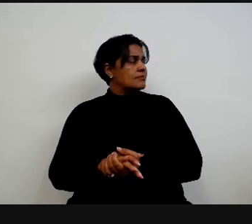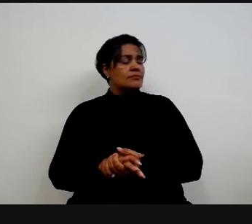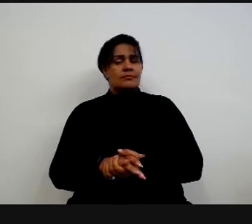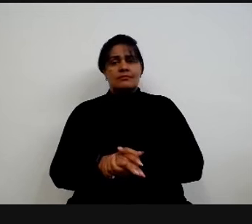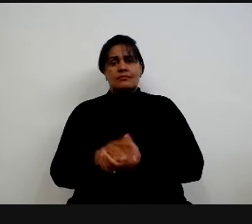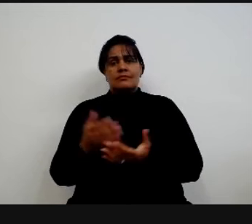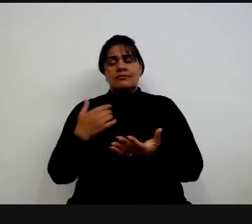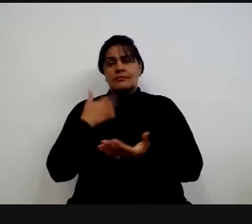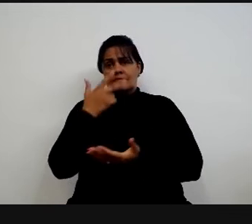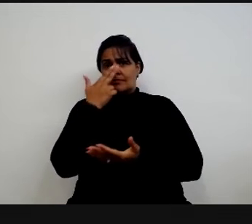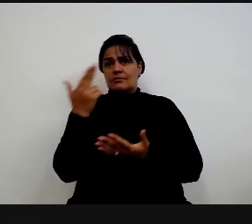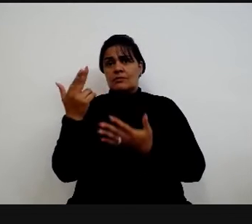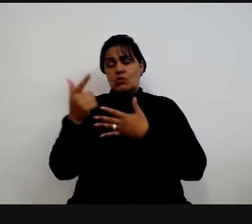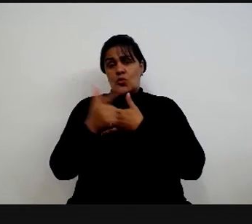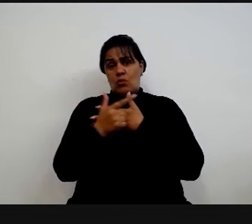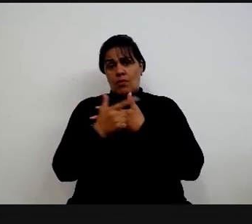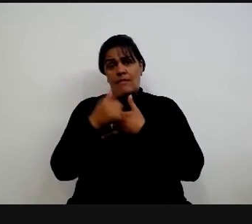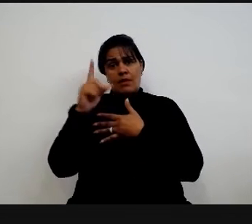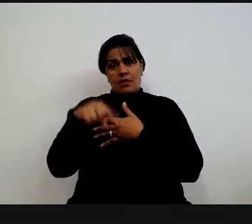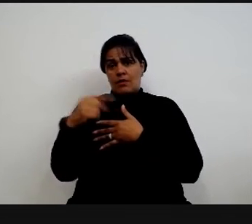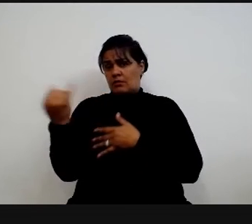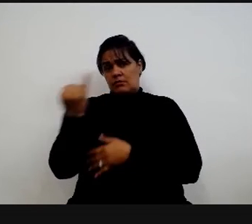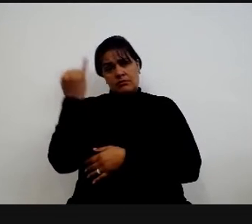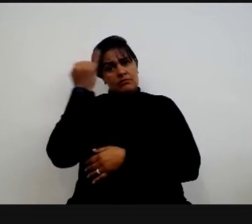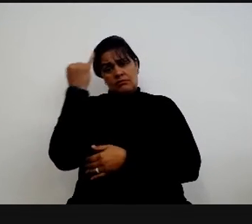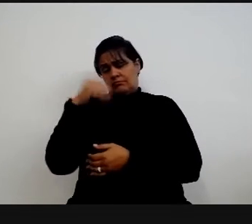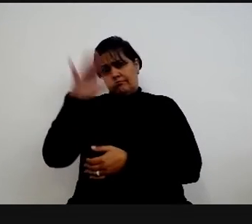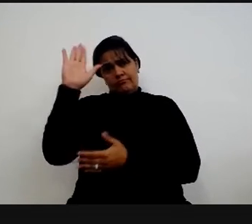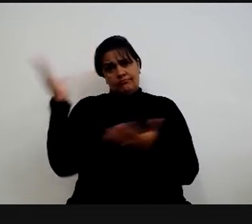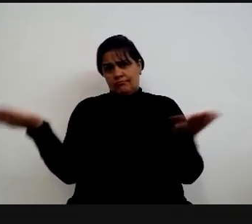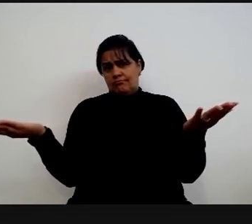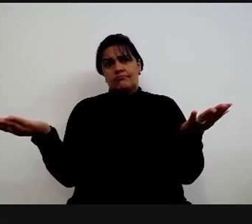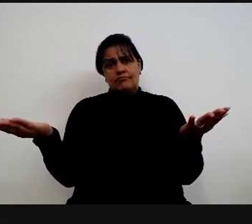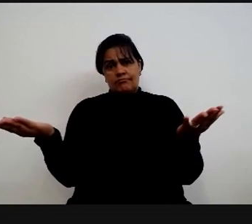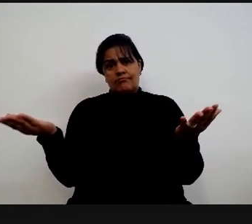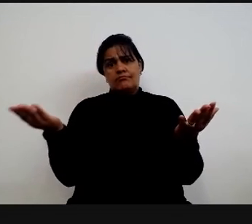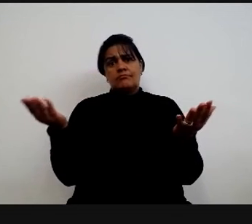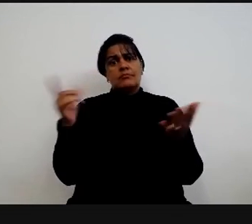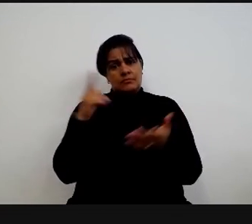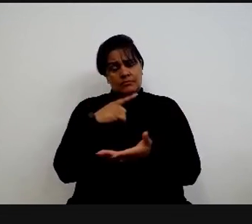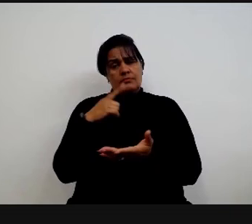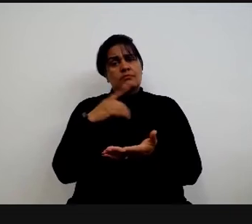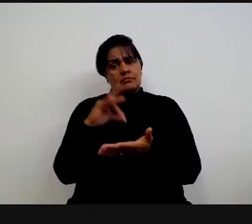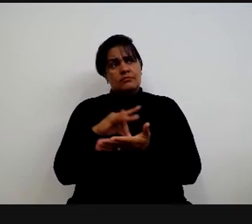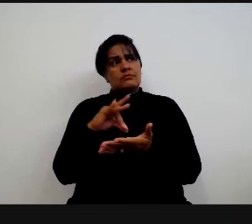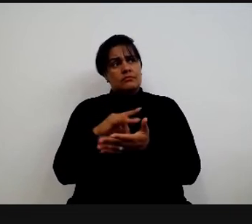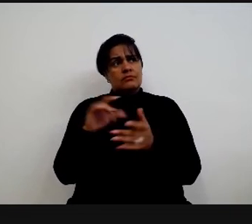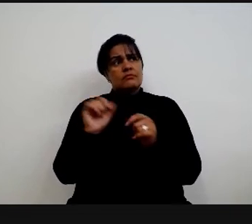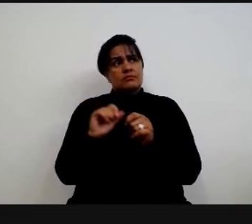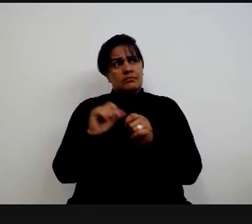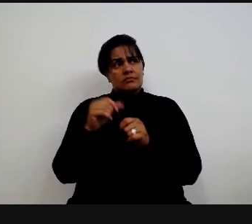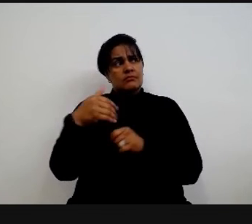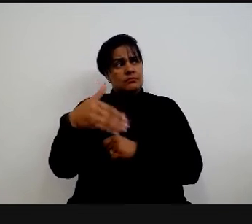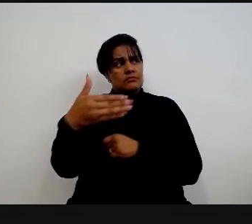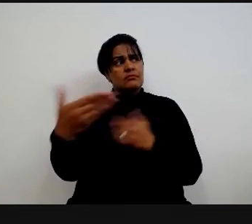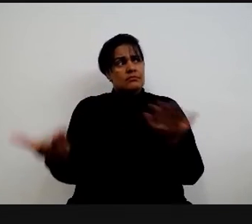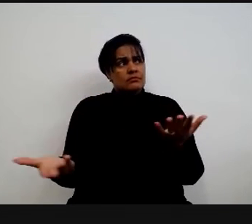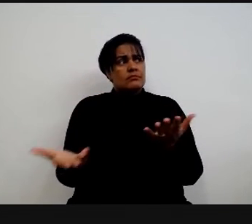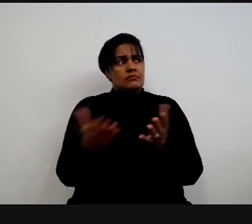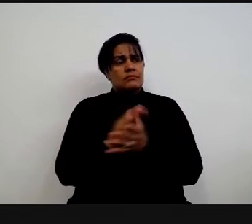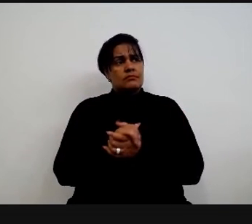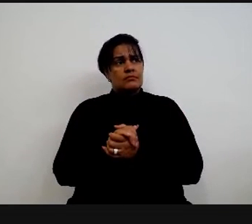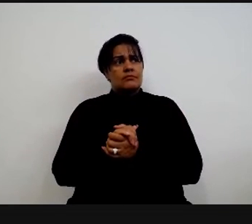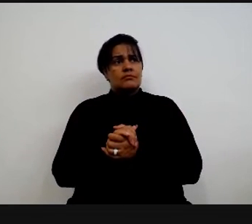meu entendimento é que o papel é altamente relevante e tem sido feito. Acho que vários exemplos aqui